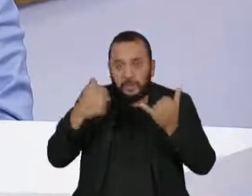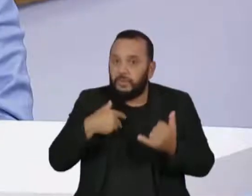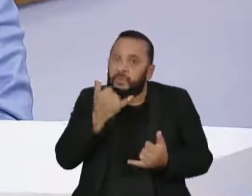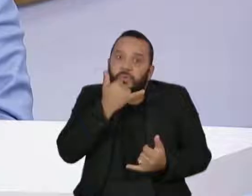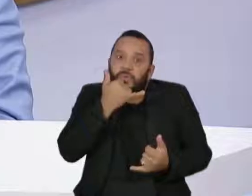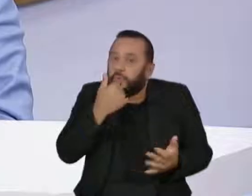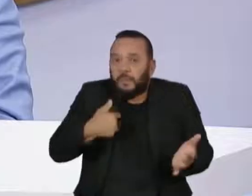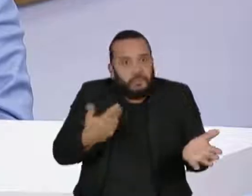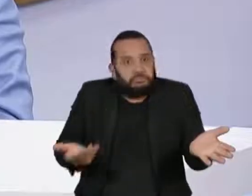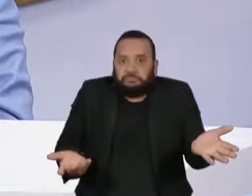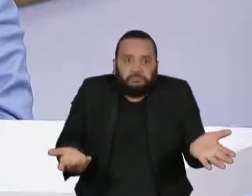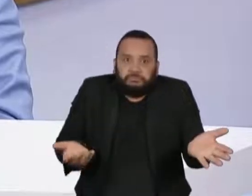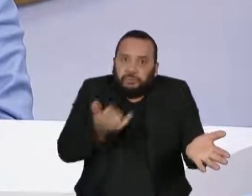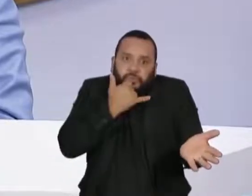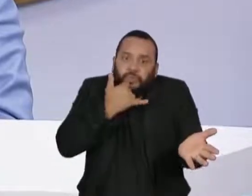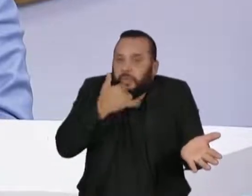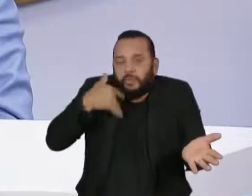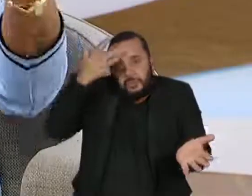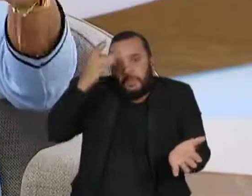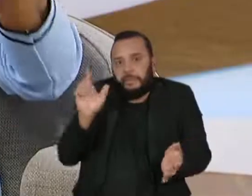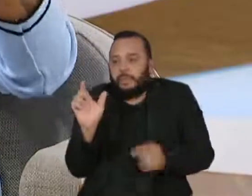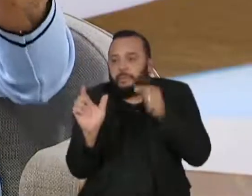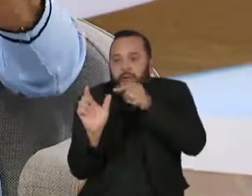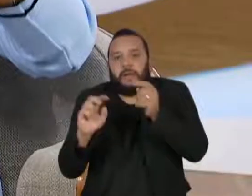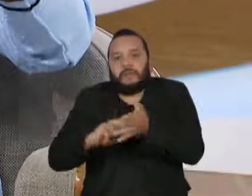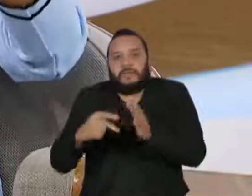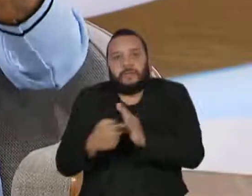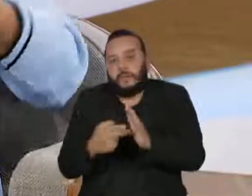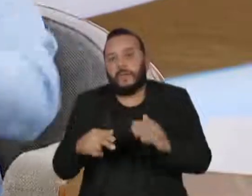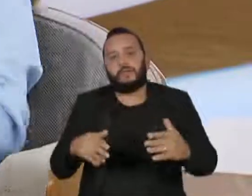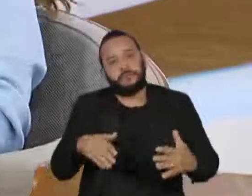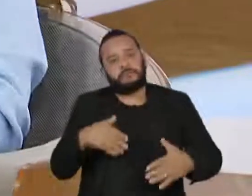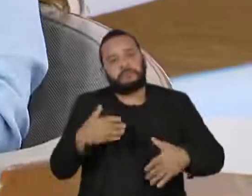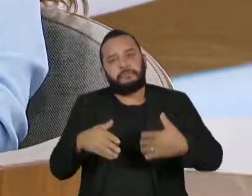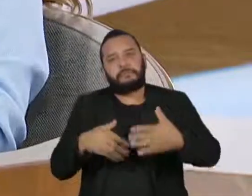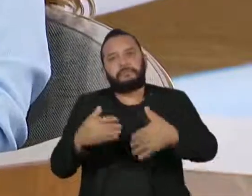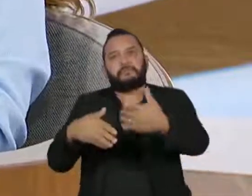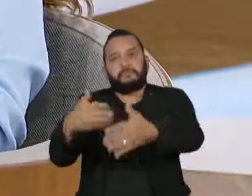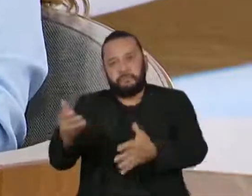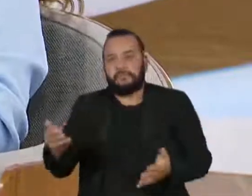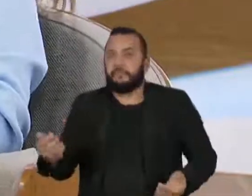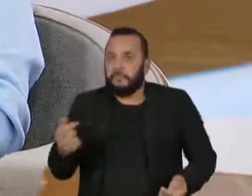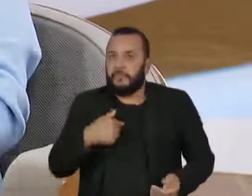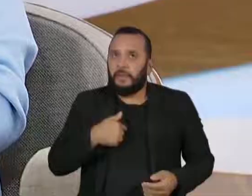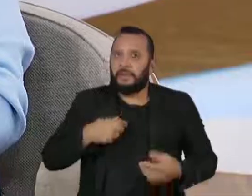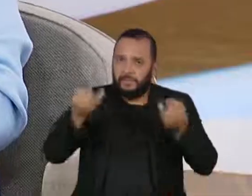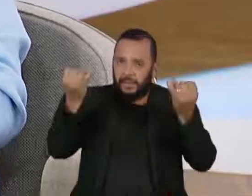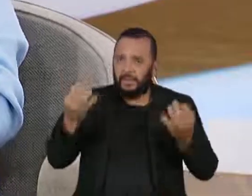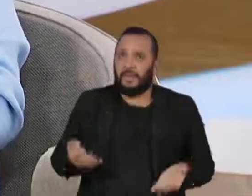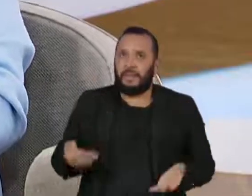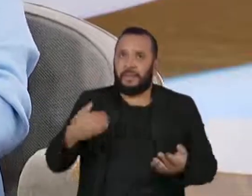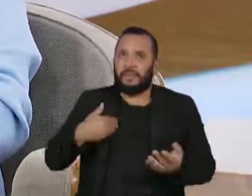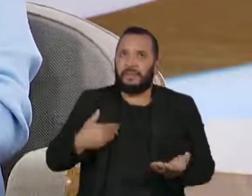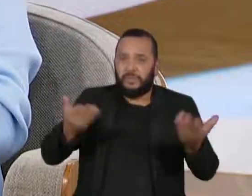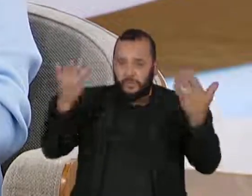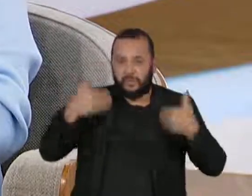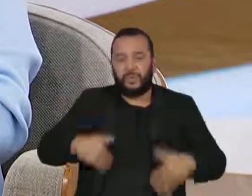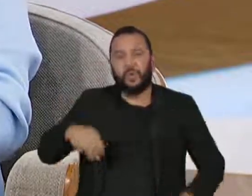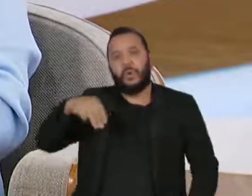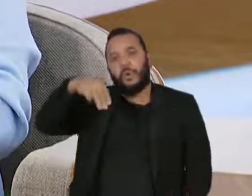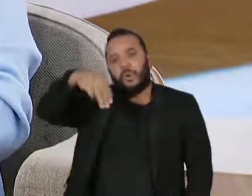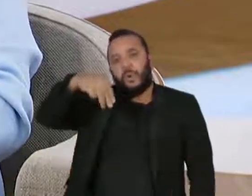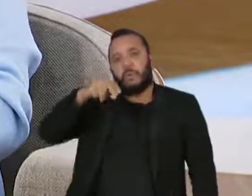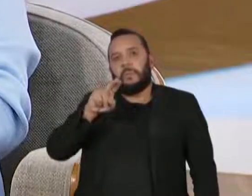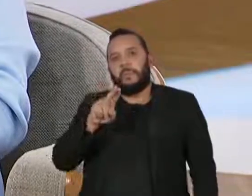foi a primeira coisa que eu falei. E ali, muito à vontade, mais pra frente, eu falei, me autorreferindo a mim mesma. Eu falei, não, porque eu sou uma típica mulata